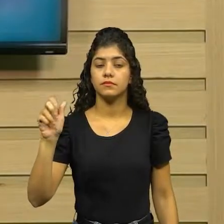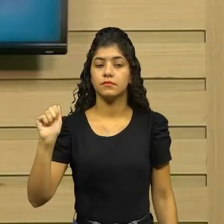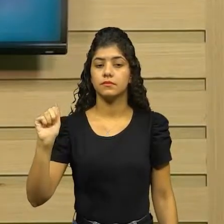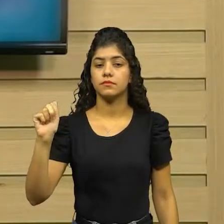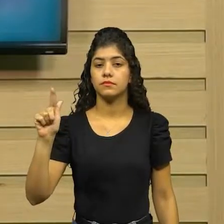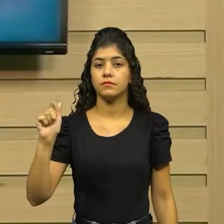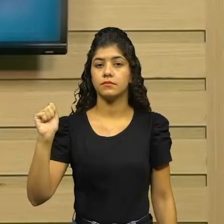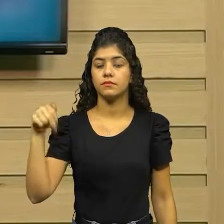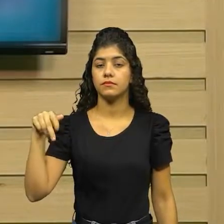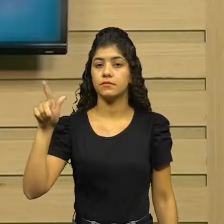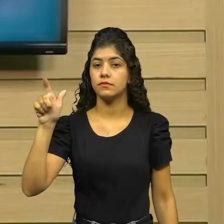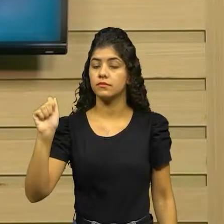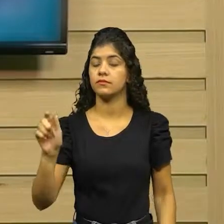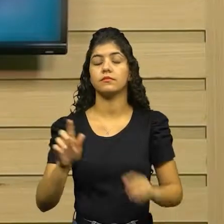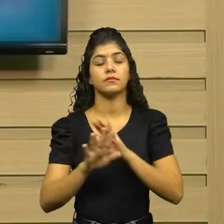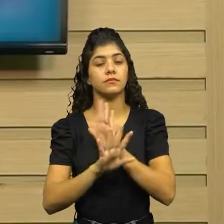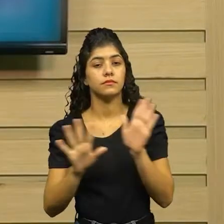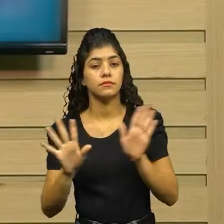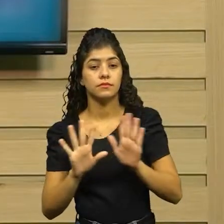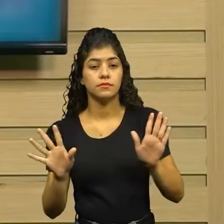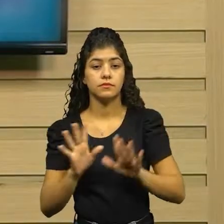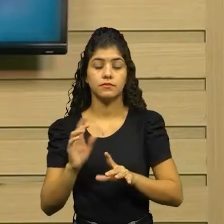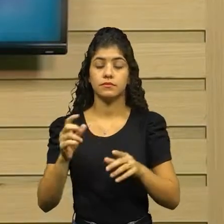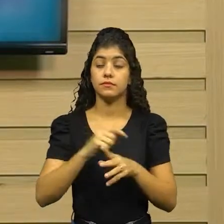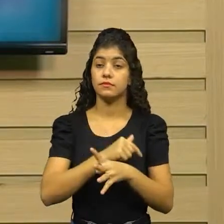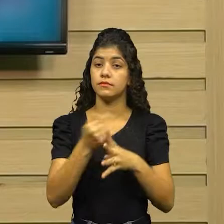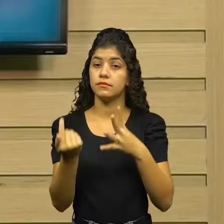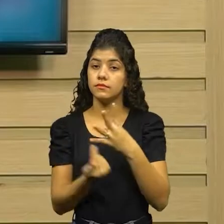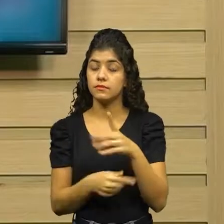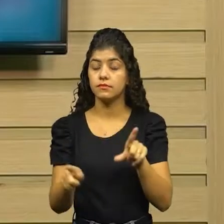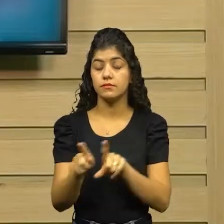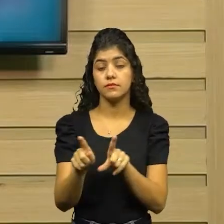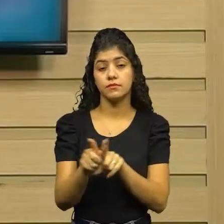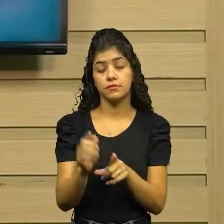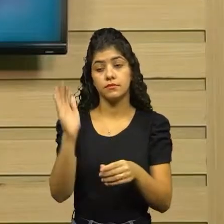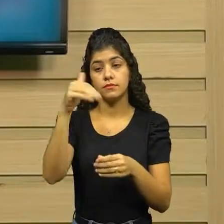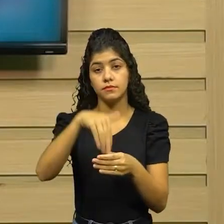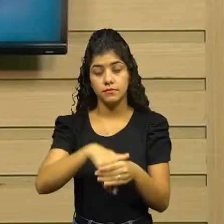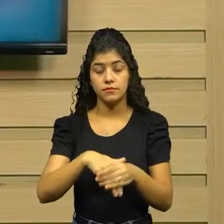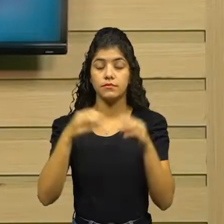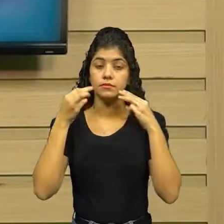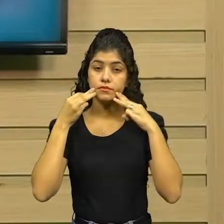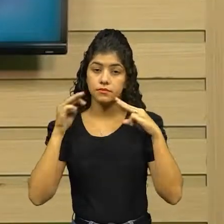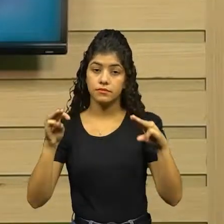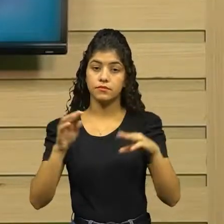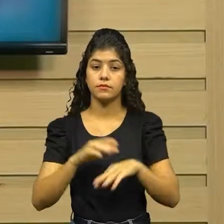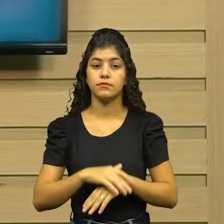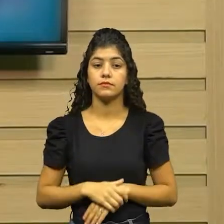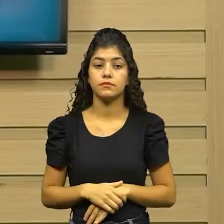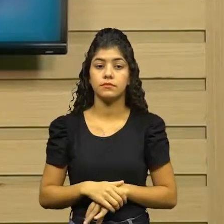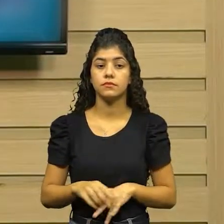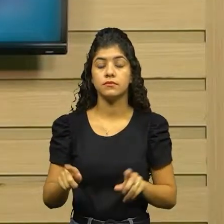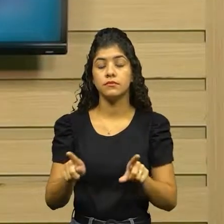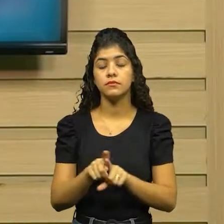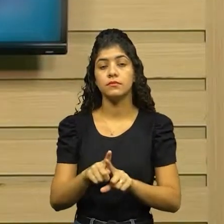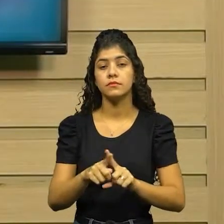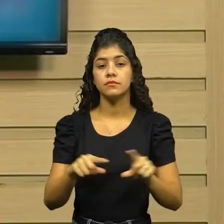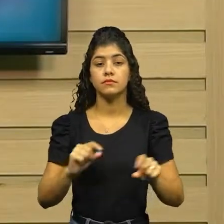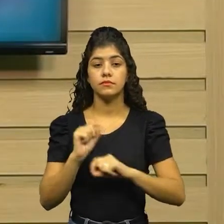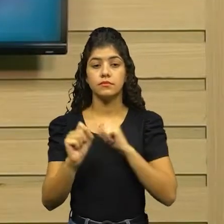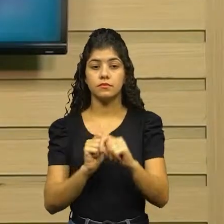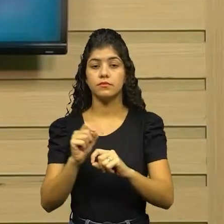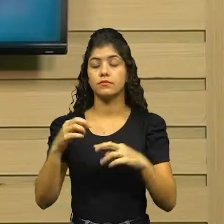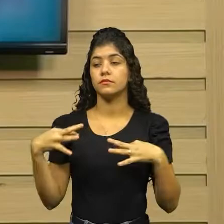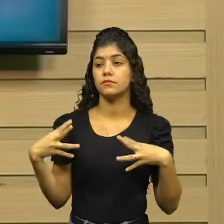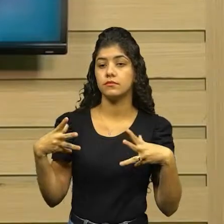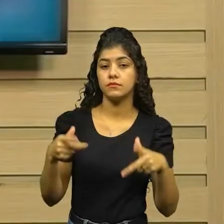A publicidade é somente um aspecto dentro do marketing. Mas o marketing envolve todo o